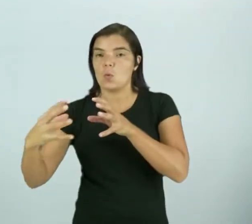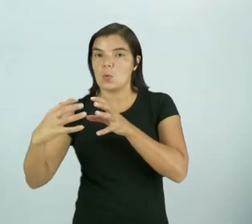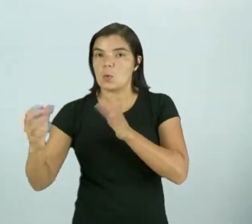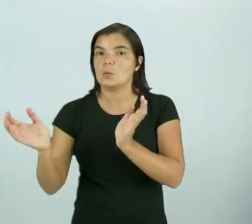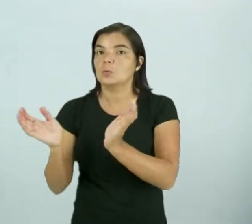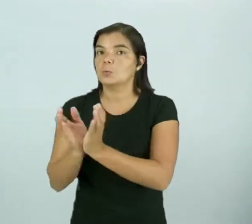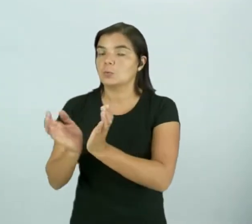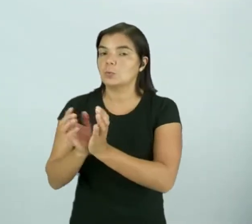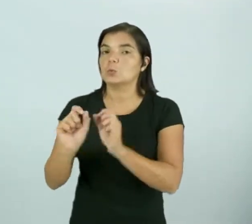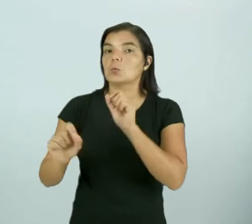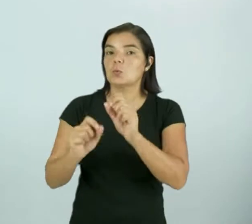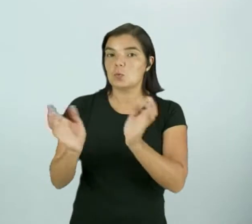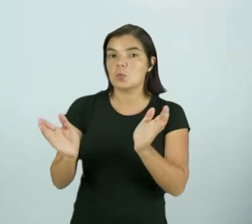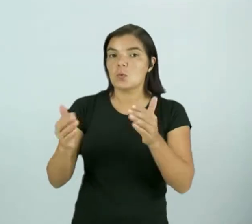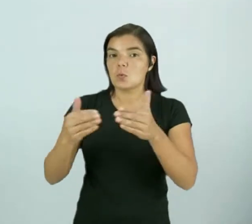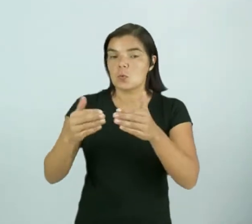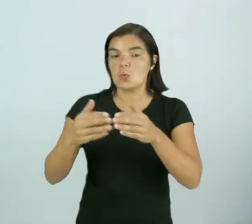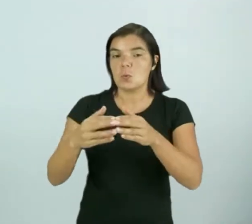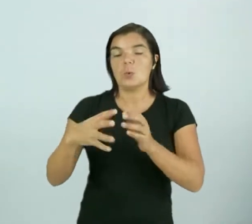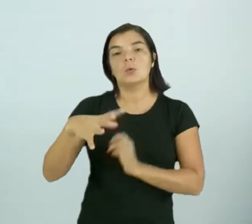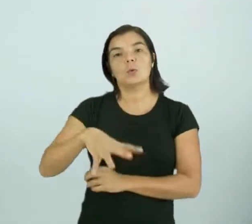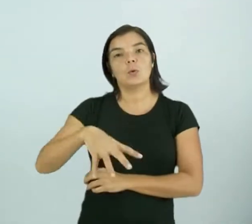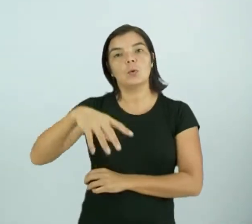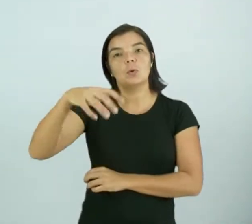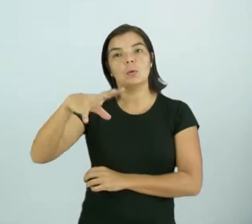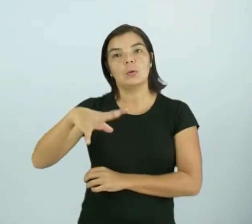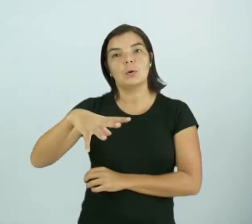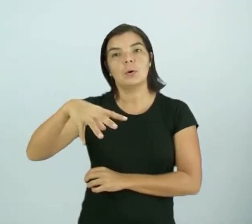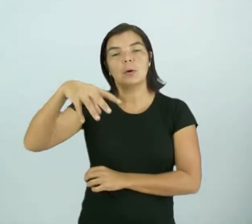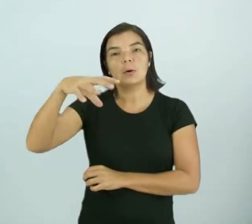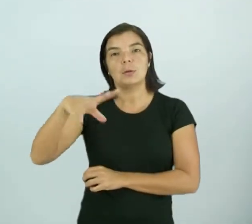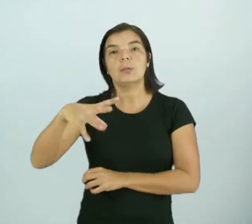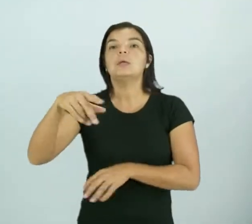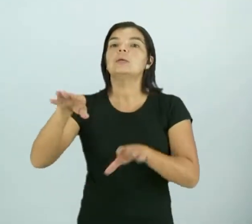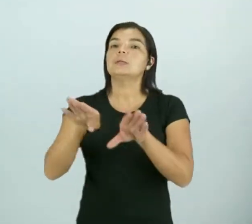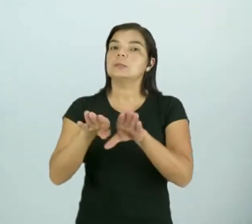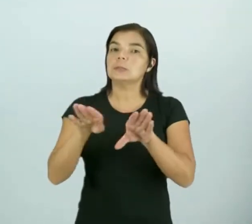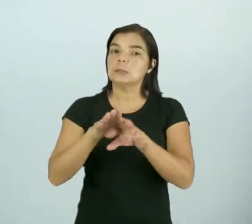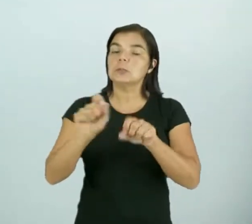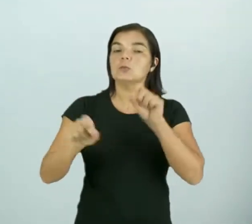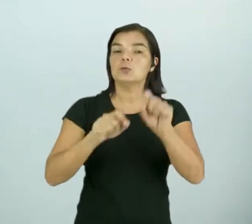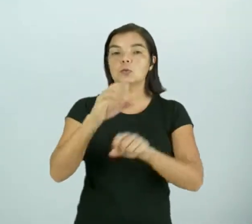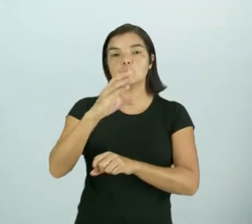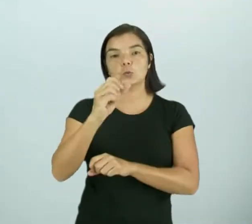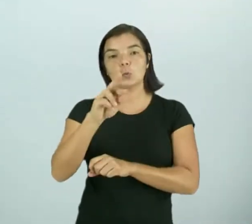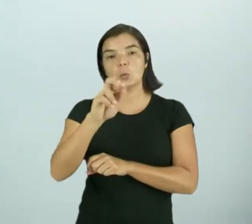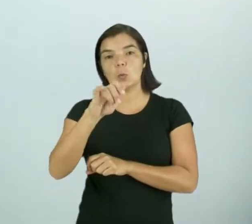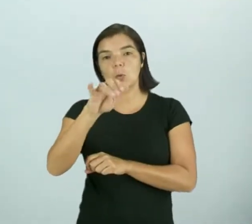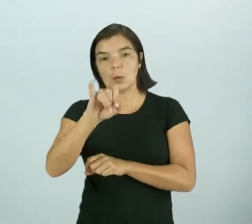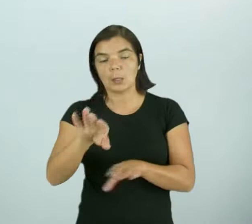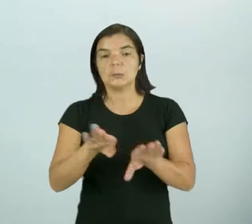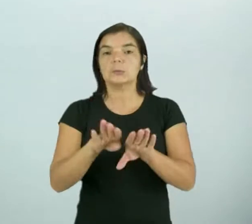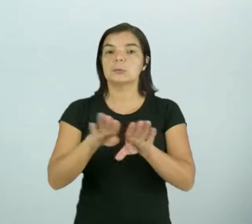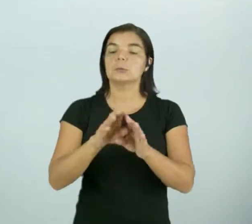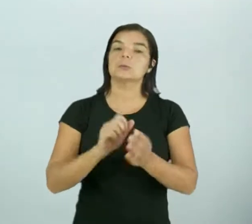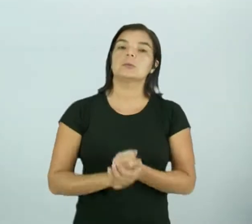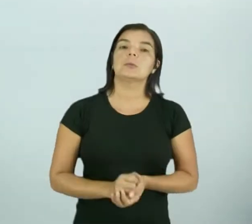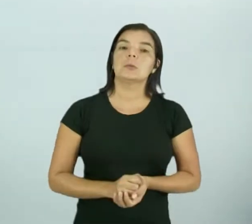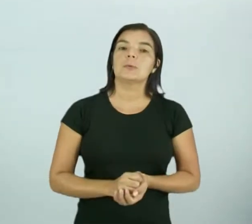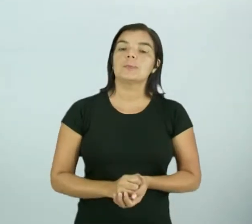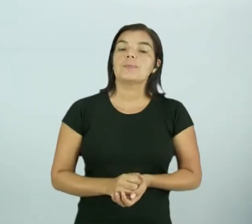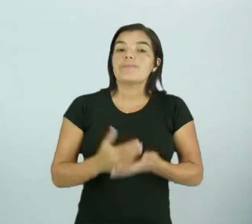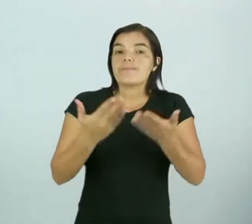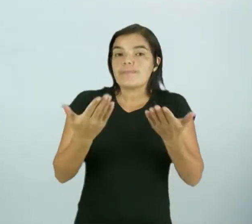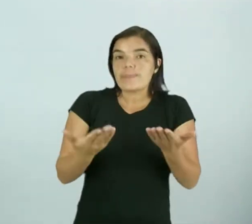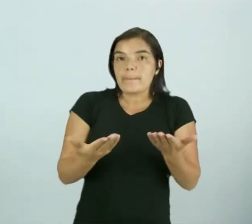Quinidaria, que inclui animais como as águas-vivas, as anêmonas do mar e também os corais. E quando eu